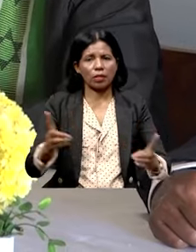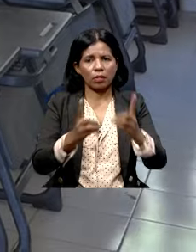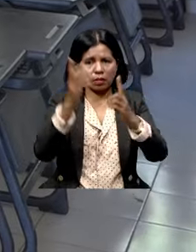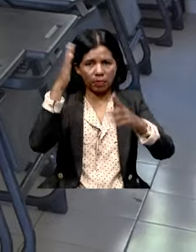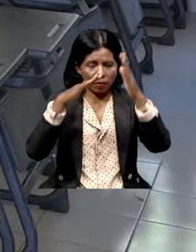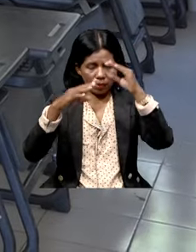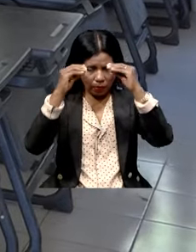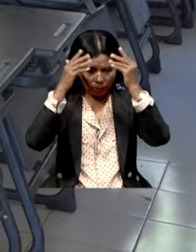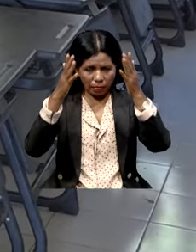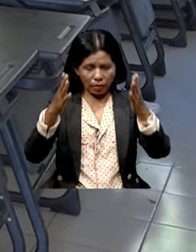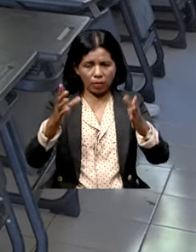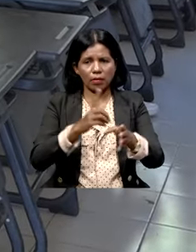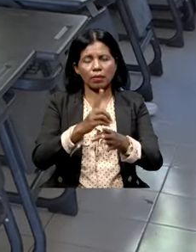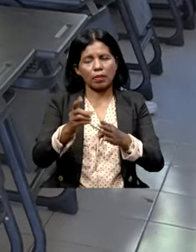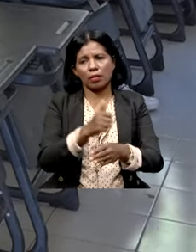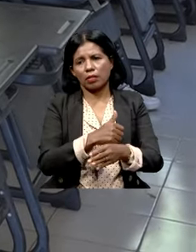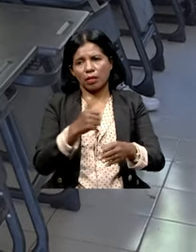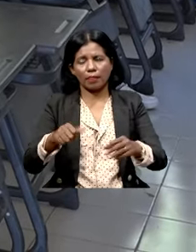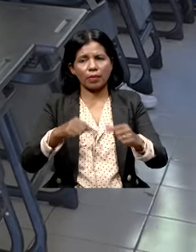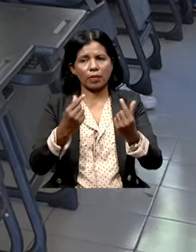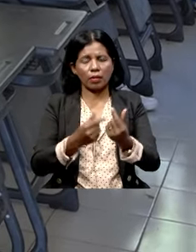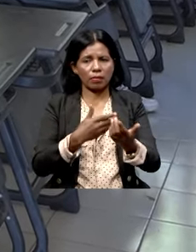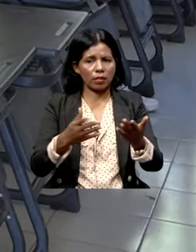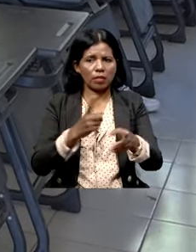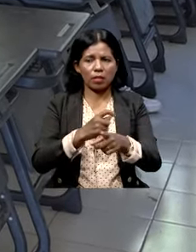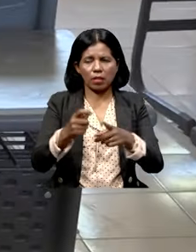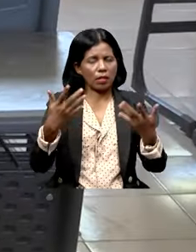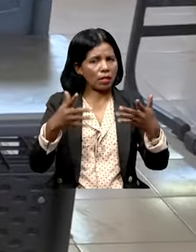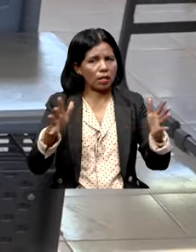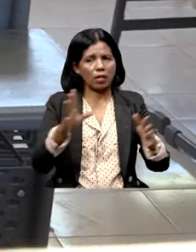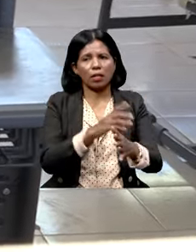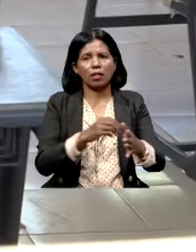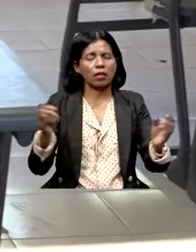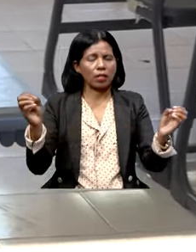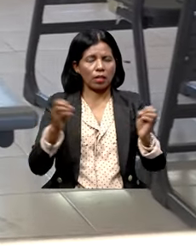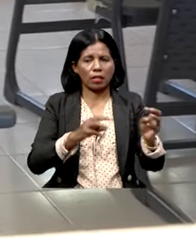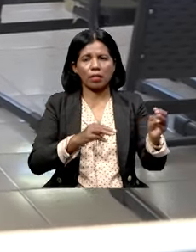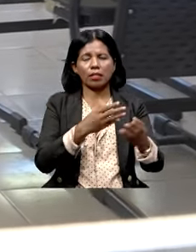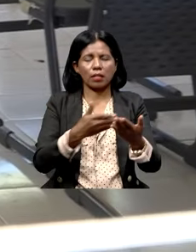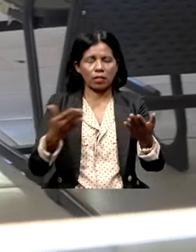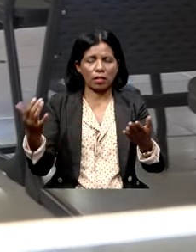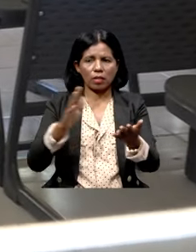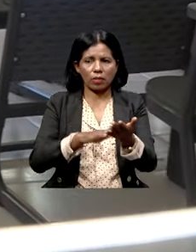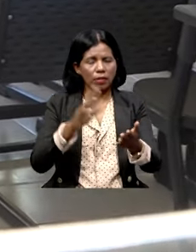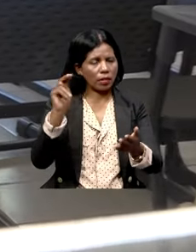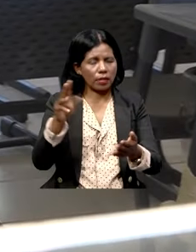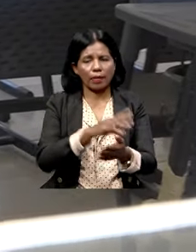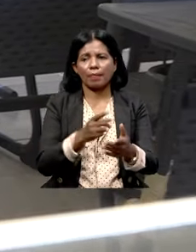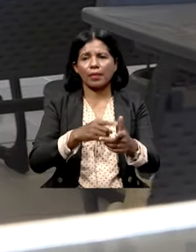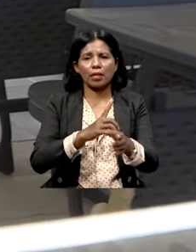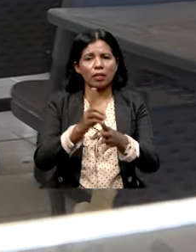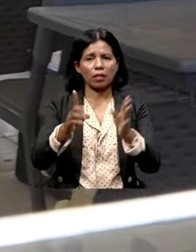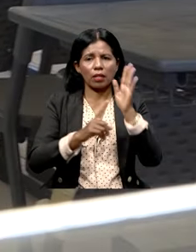menos professor para o departamento balun, equipamento prática laia, não mais falta mobiliário escola nian. Mas que diretor se sente a